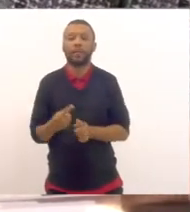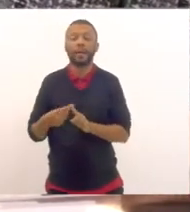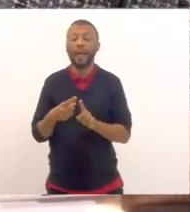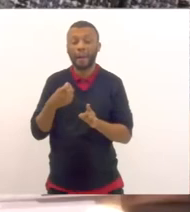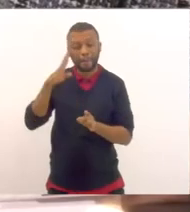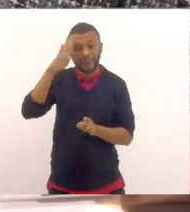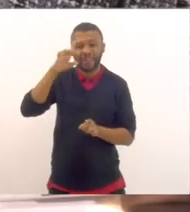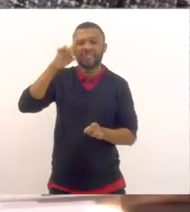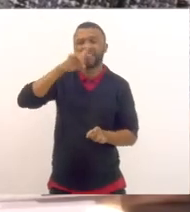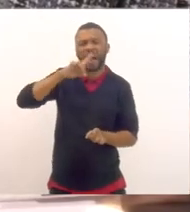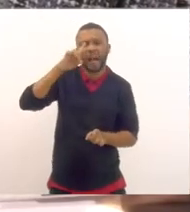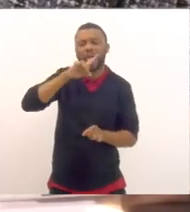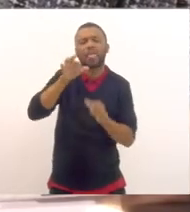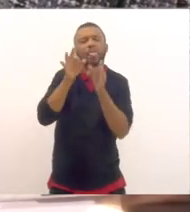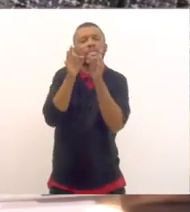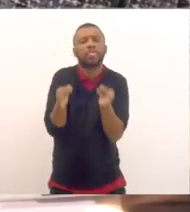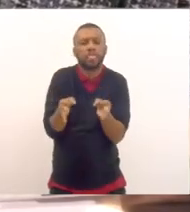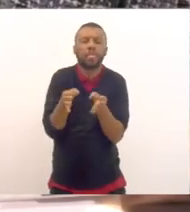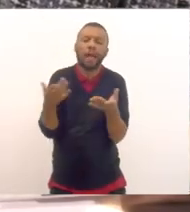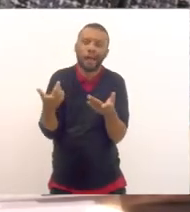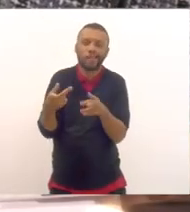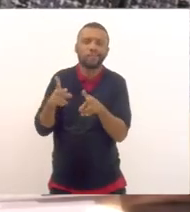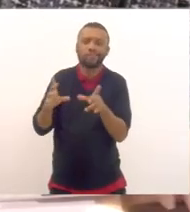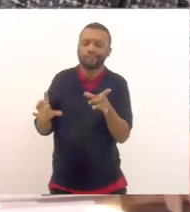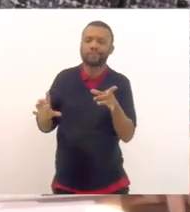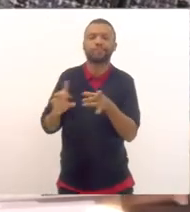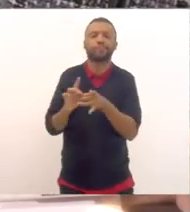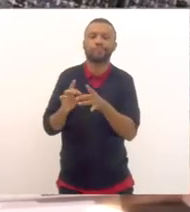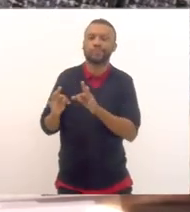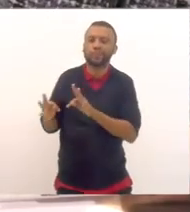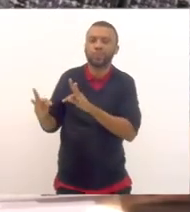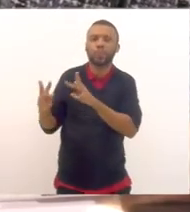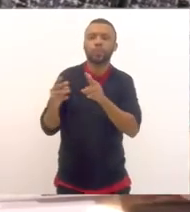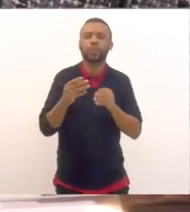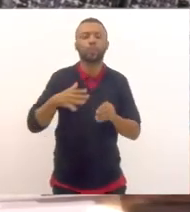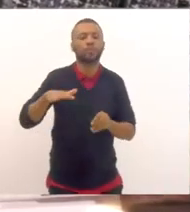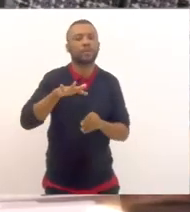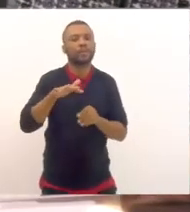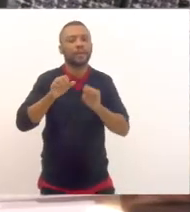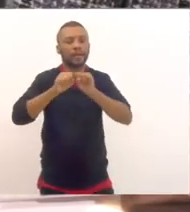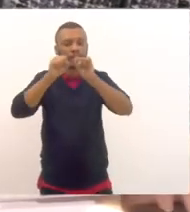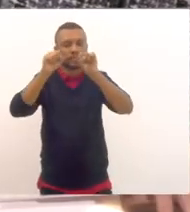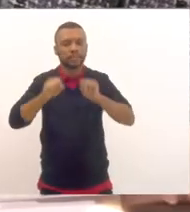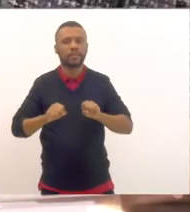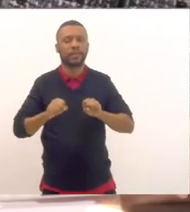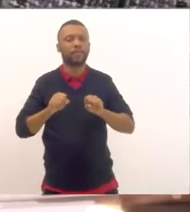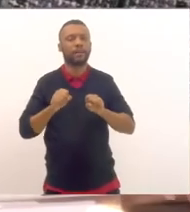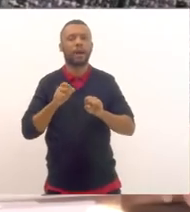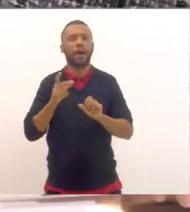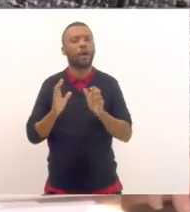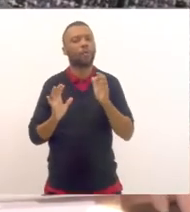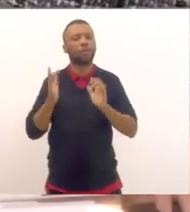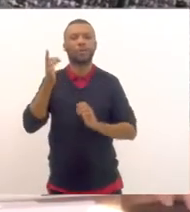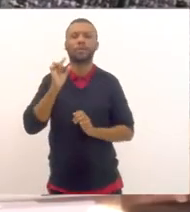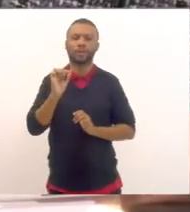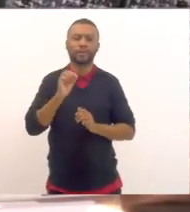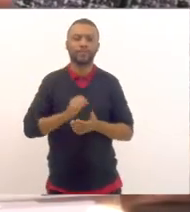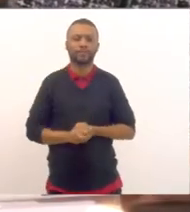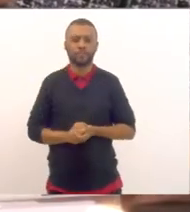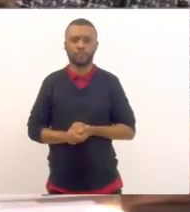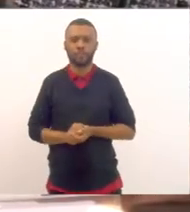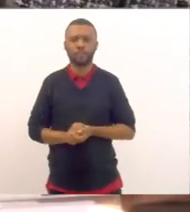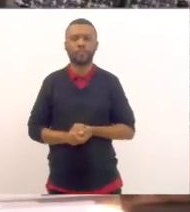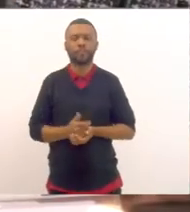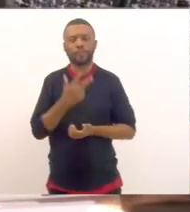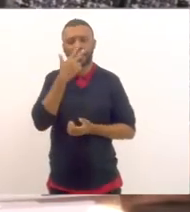mazela e daí deriva tudo é que esse sistema foi jogado